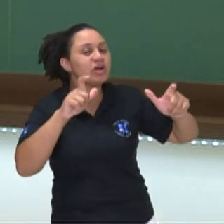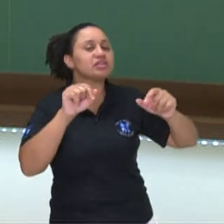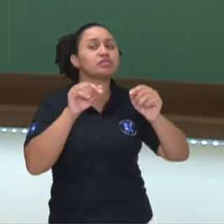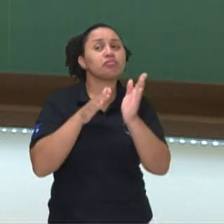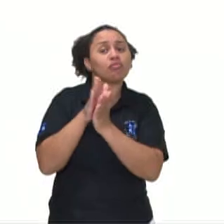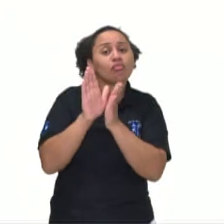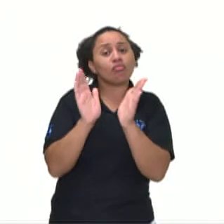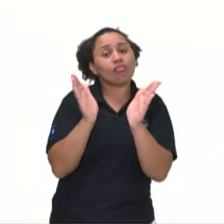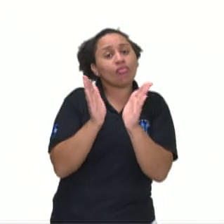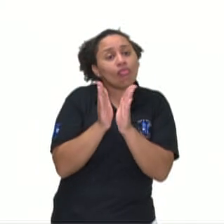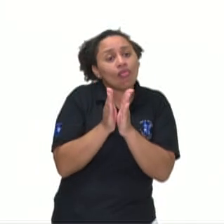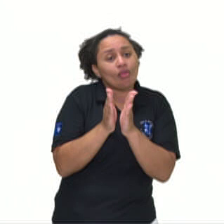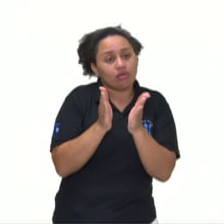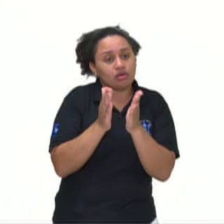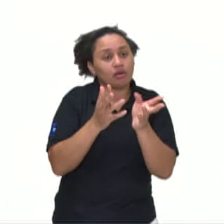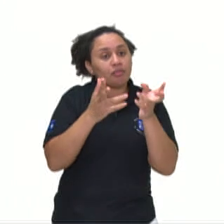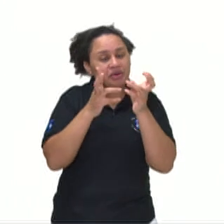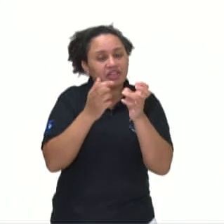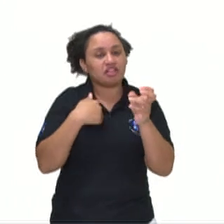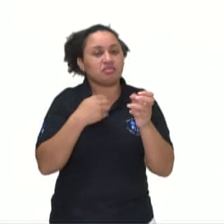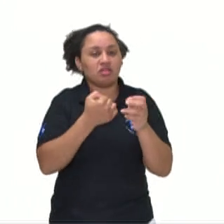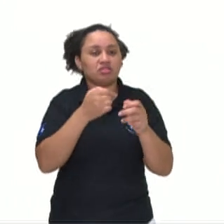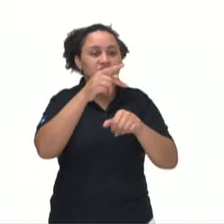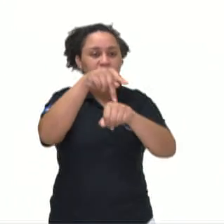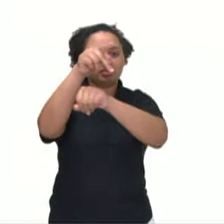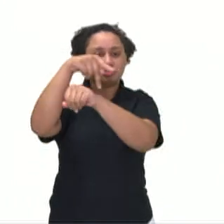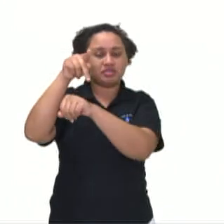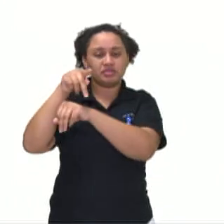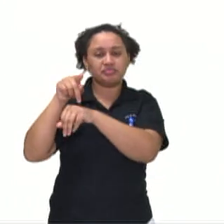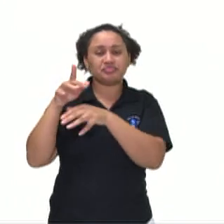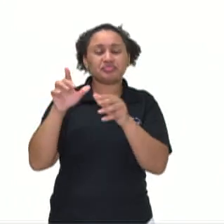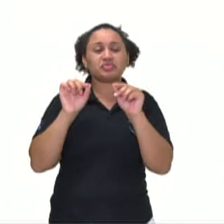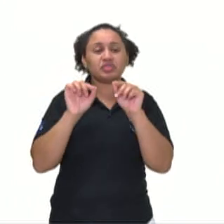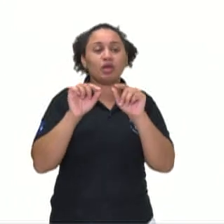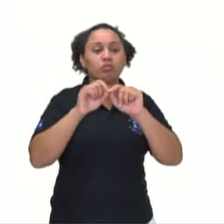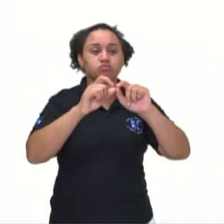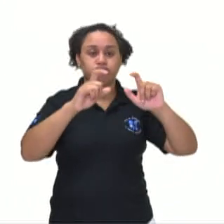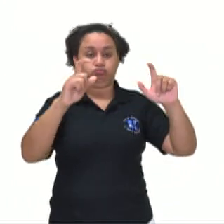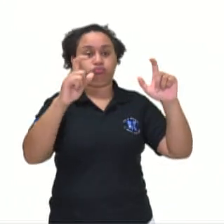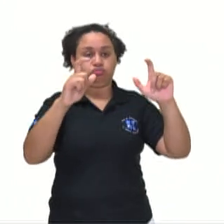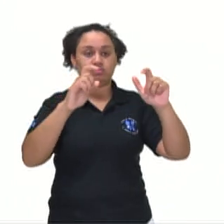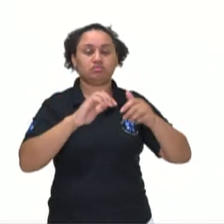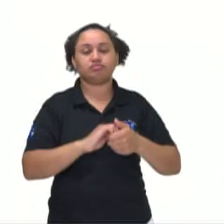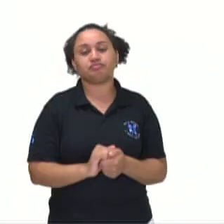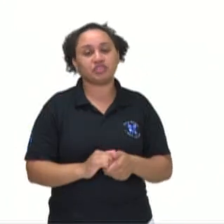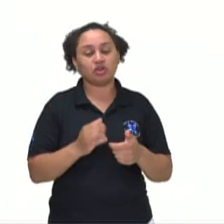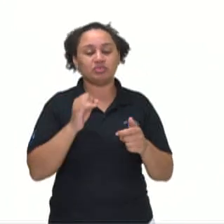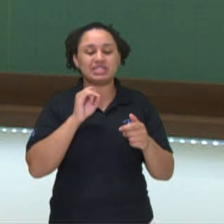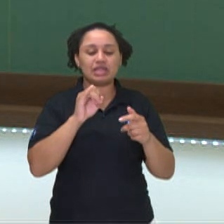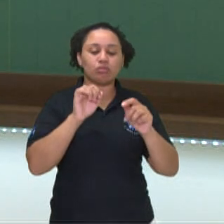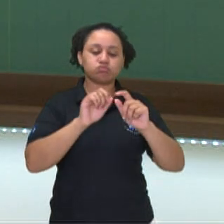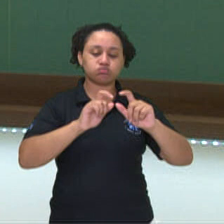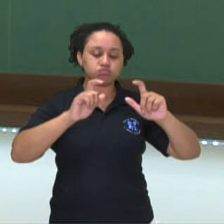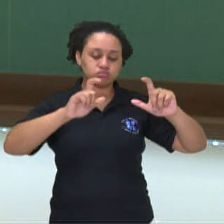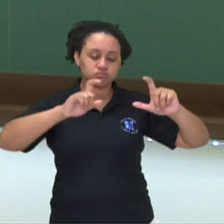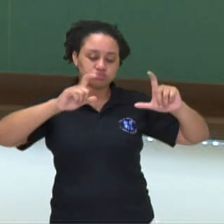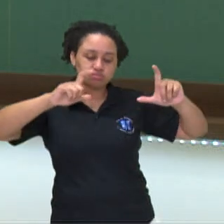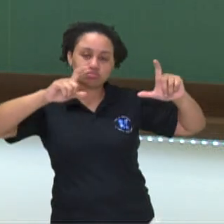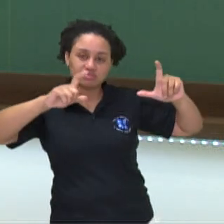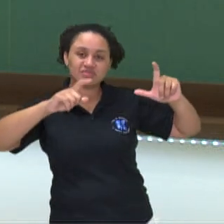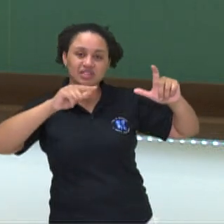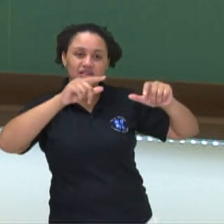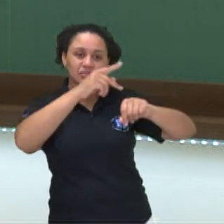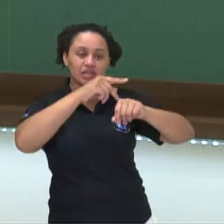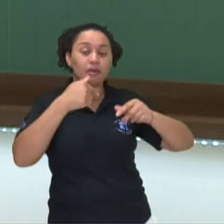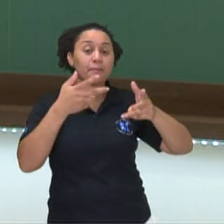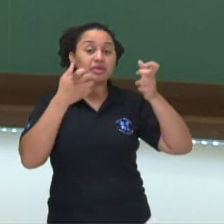que algumas áreas do nosso planeta, alguns países estão demasiadamente grandes, como se estivessem inflados, estivessem inchados.